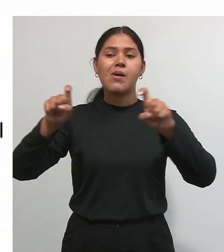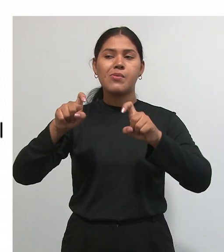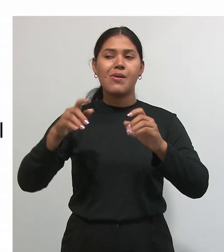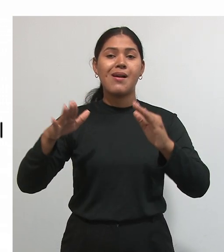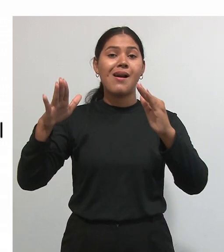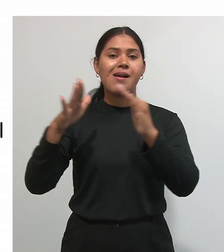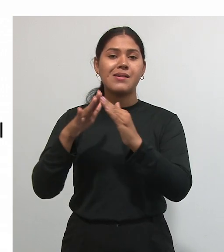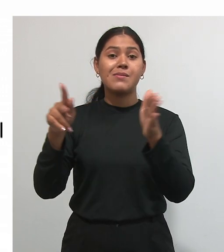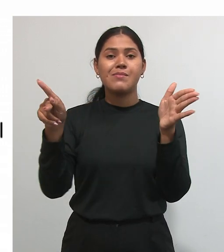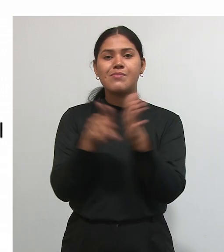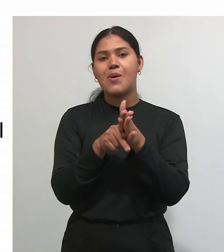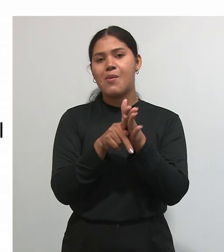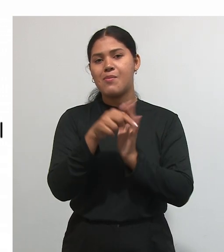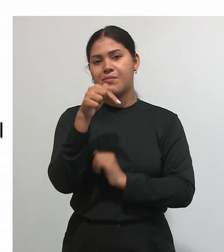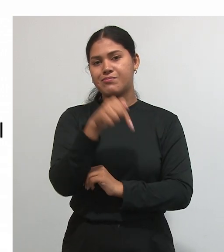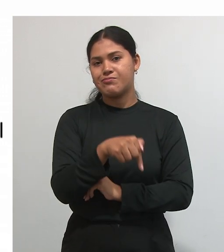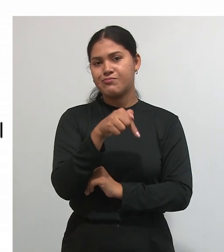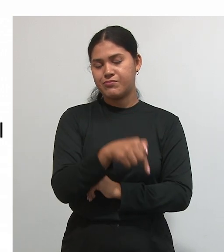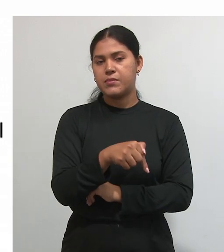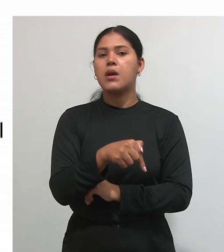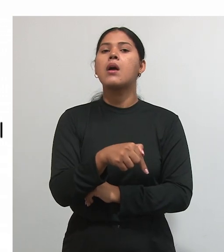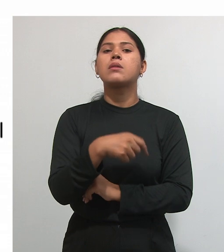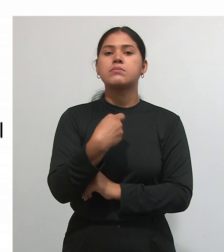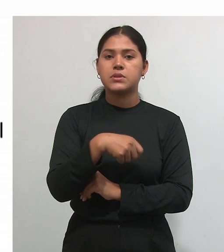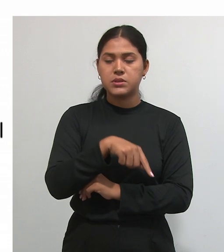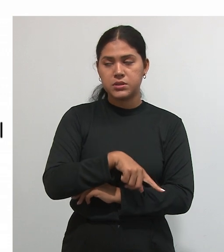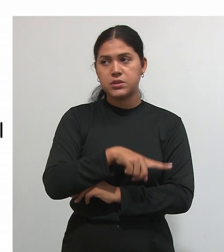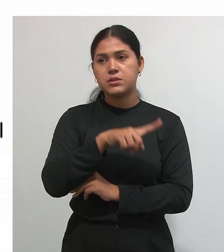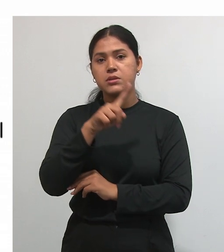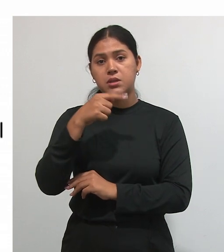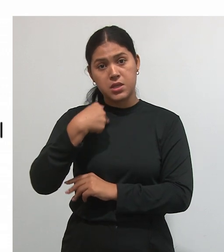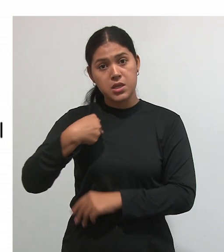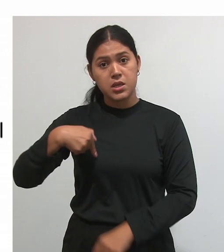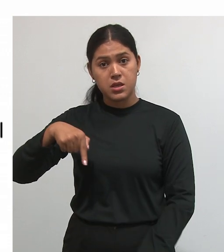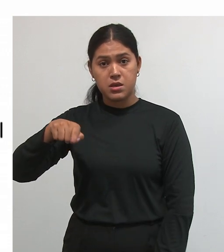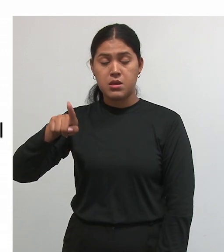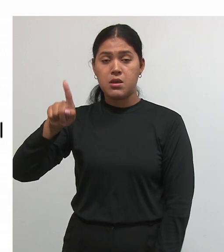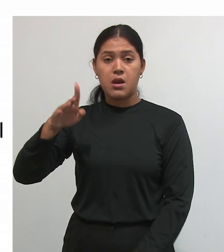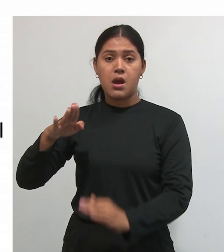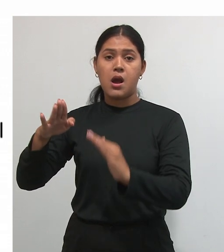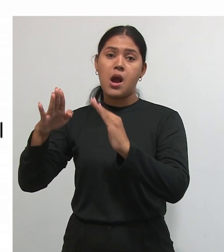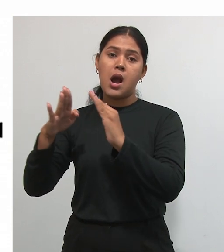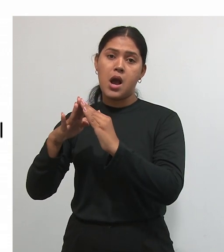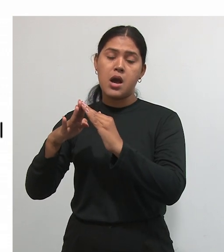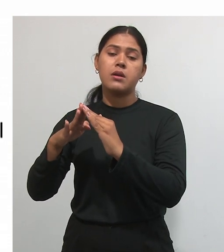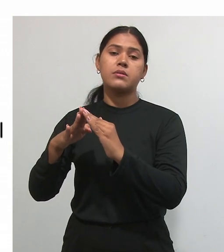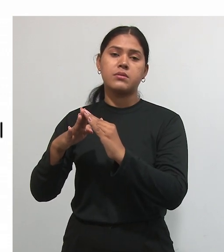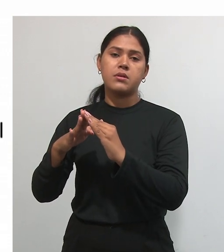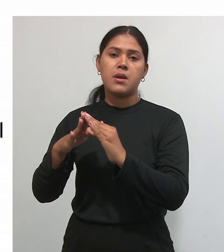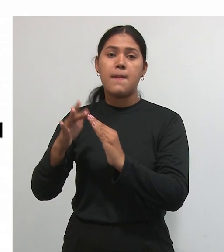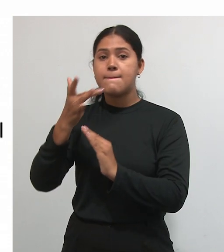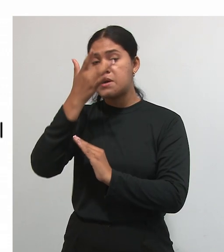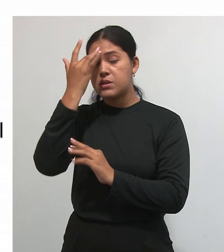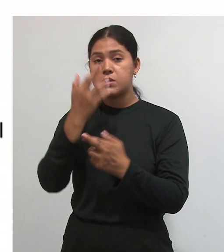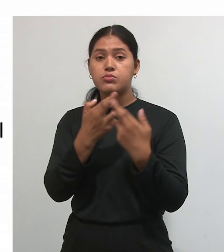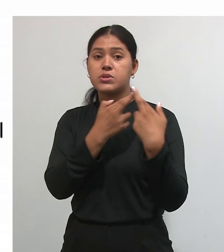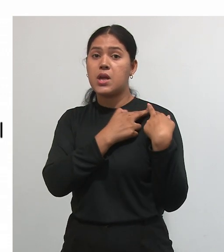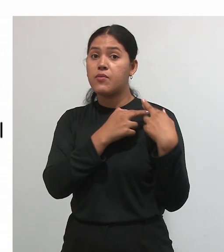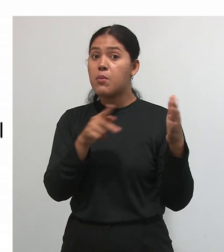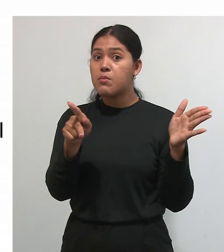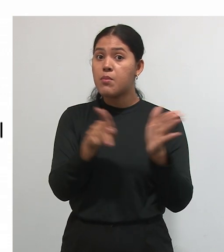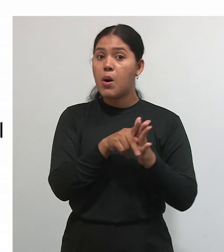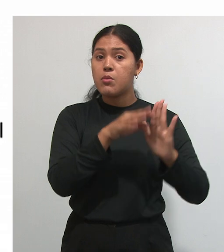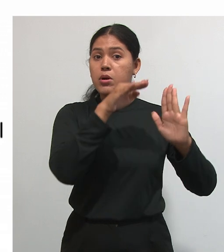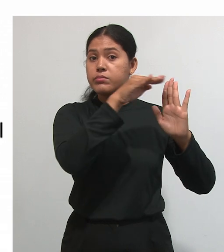Negativo. Antes disso, tem que ser, vai lá com o encarregado almoxarifado, ele vai gerar lá